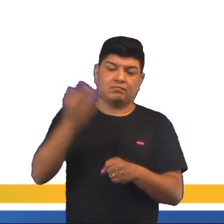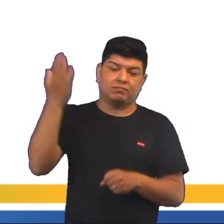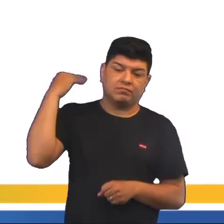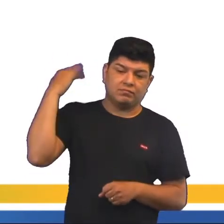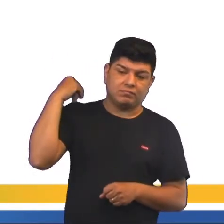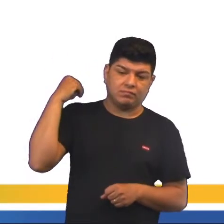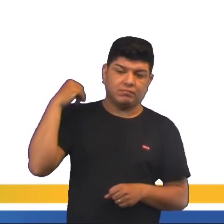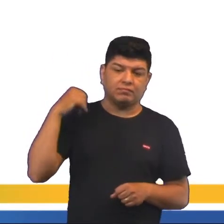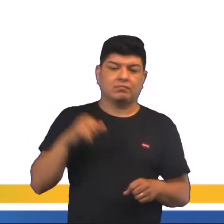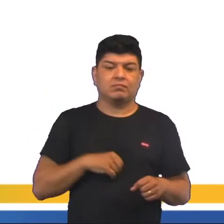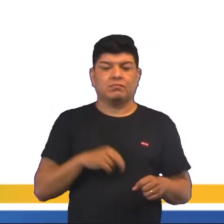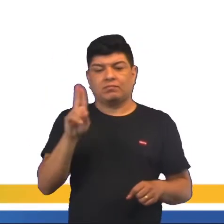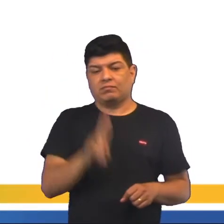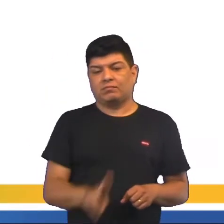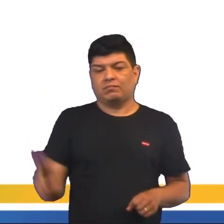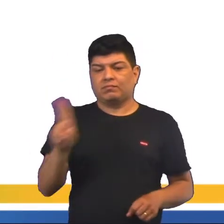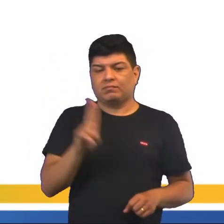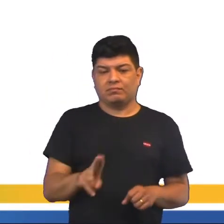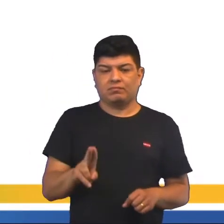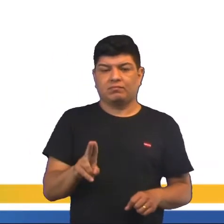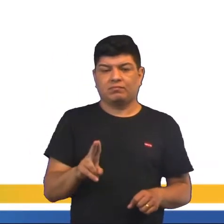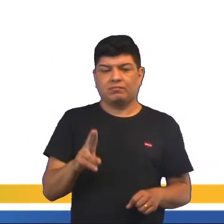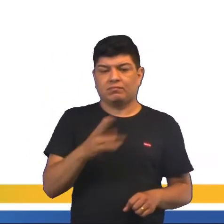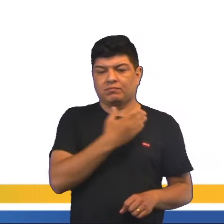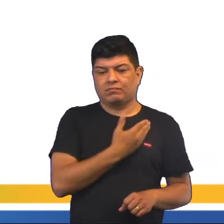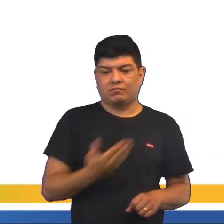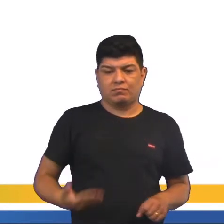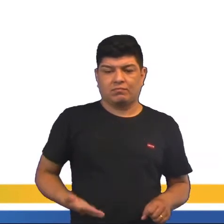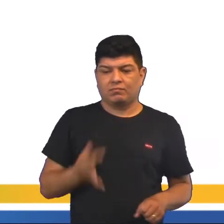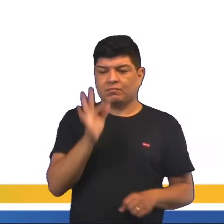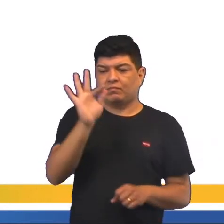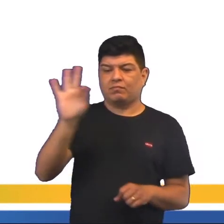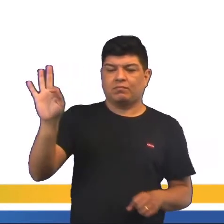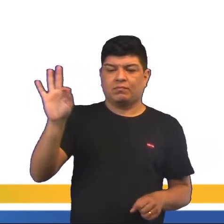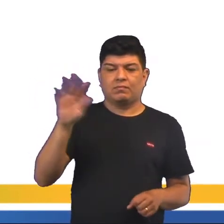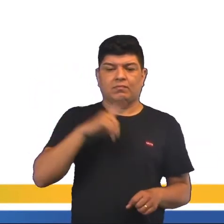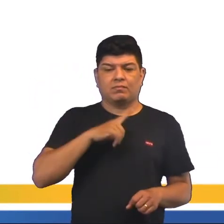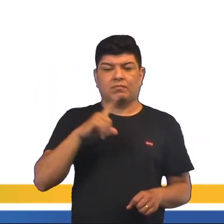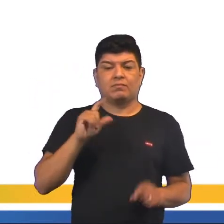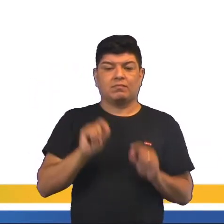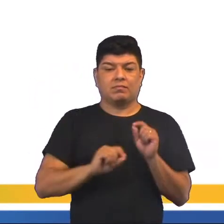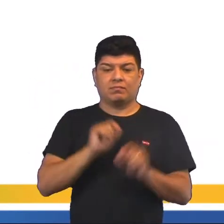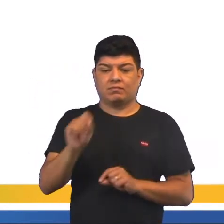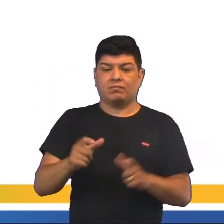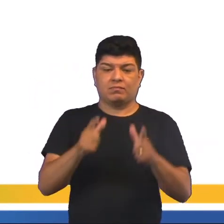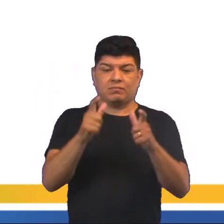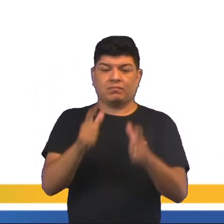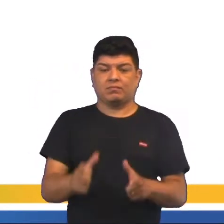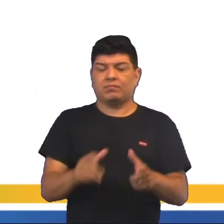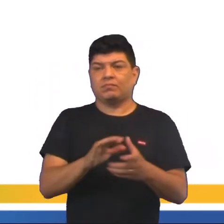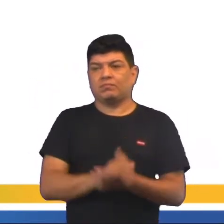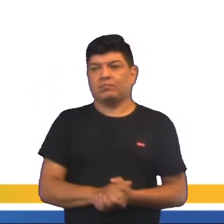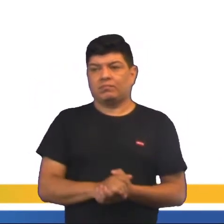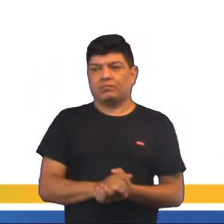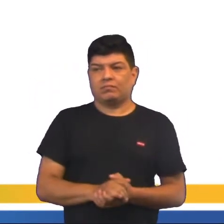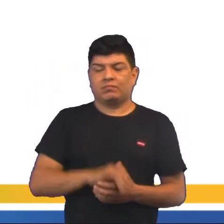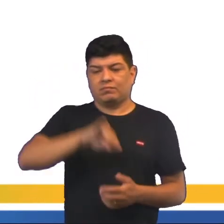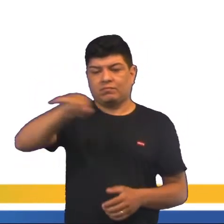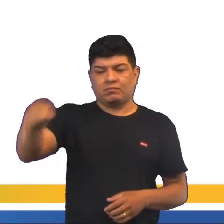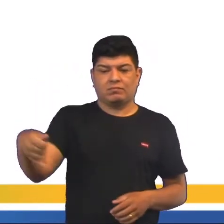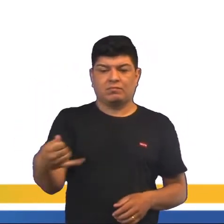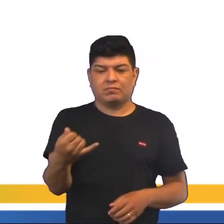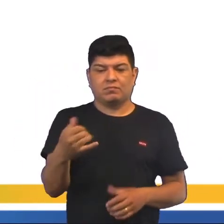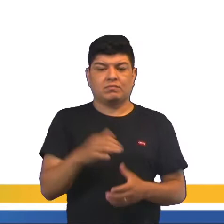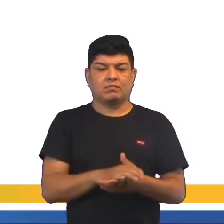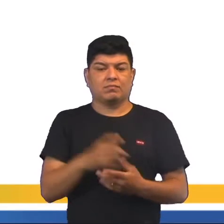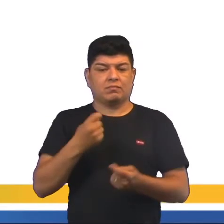passadas investimento pesado do governo federal para que ela se tornasse uma região proveitosa do